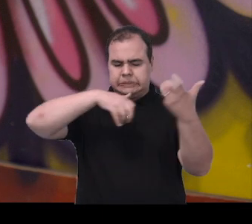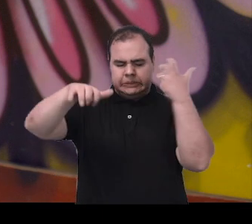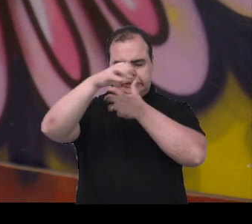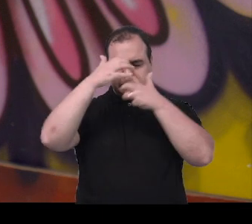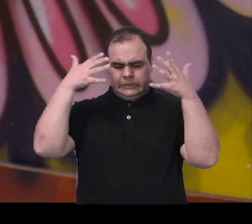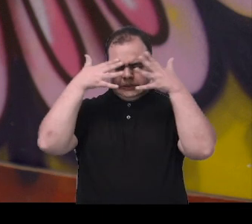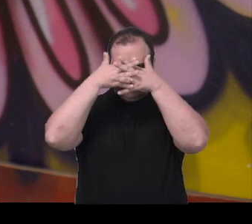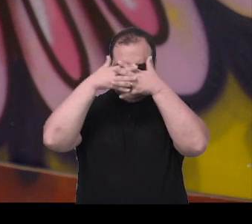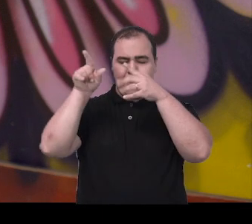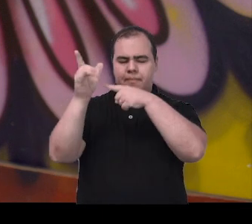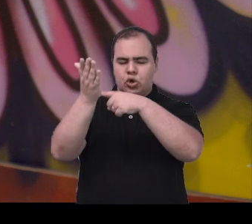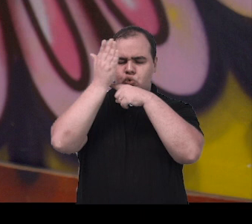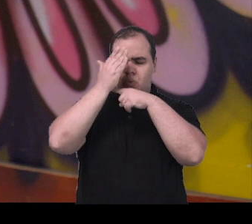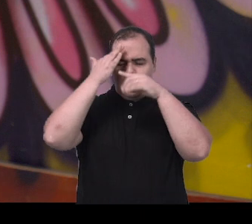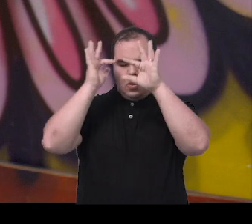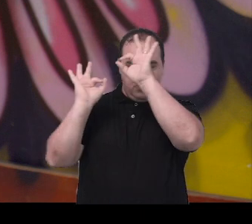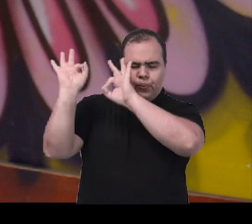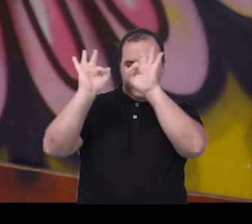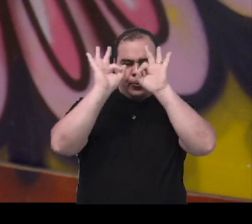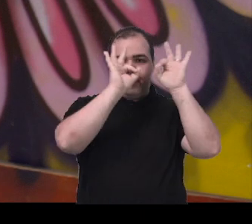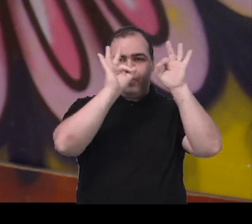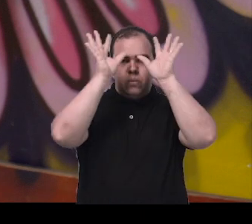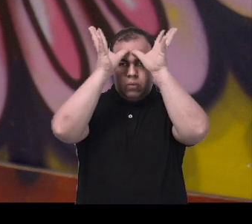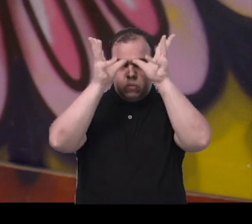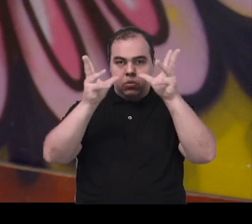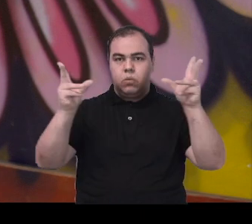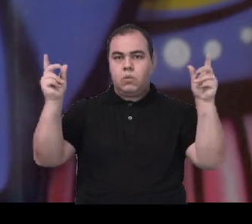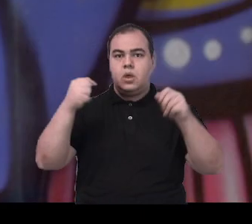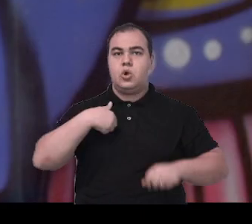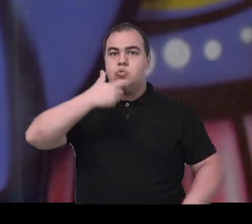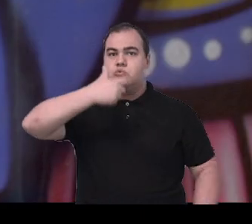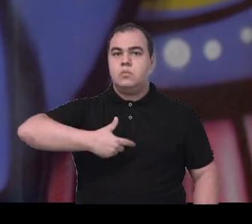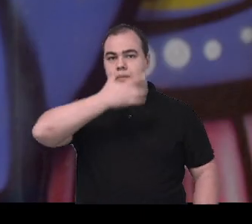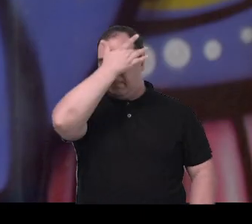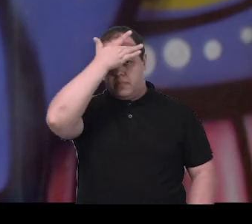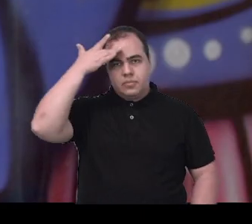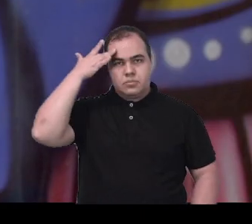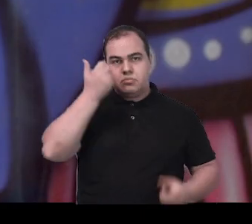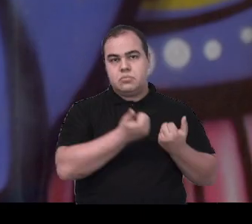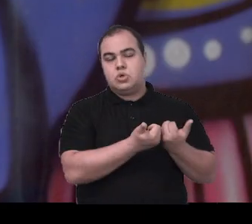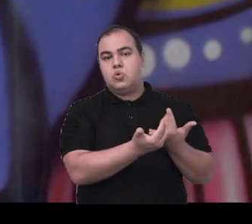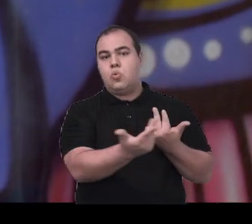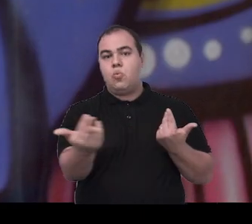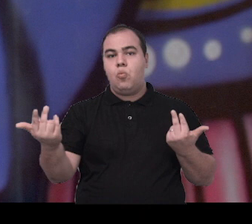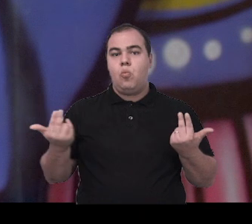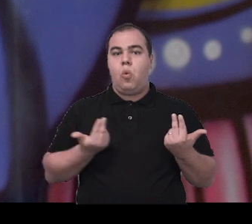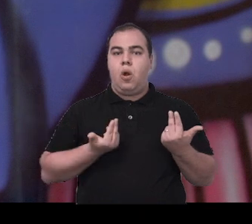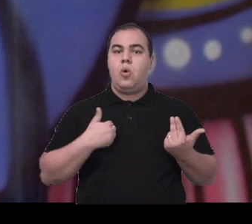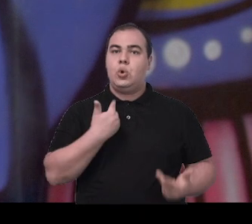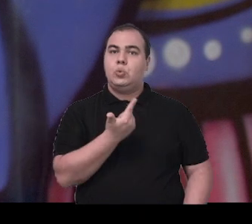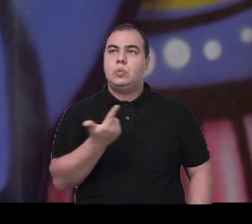muito desorganizados e eles me ajudaram a reorganizar os meus pensamentos. Eu sou uma pessoa comum como qualquer